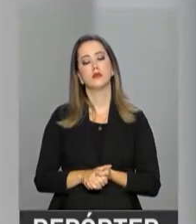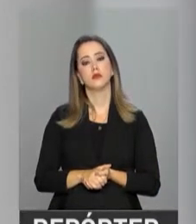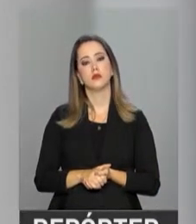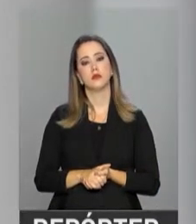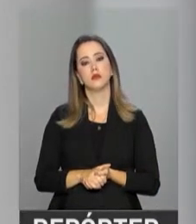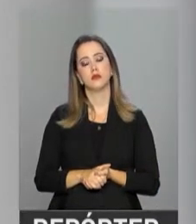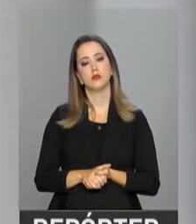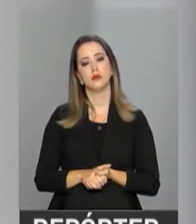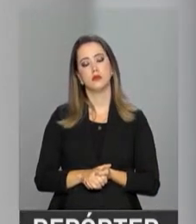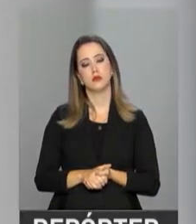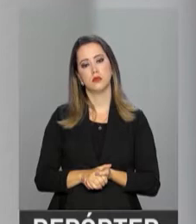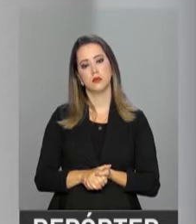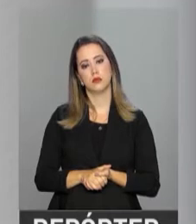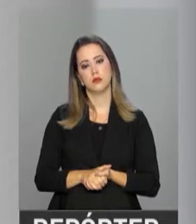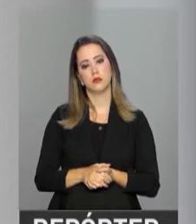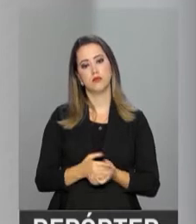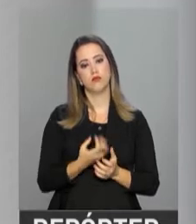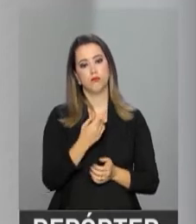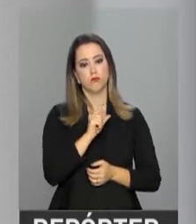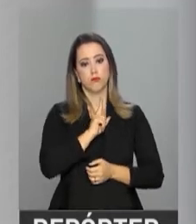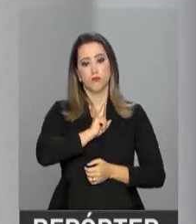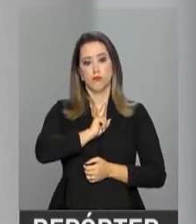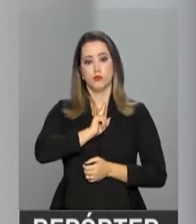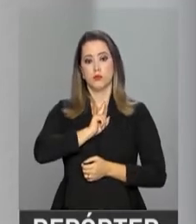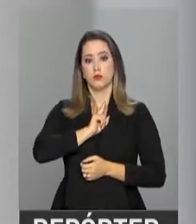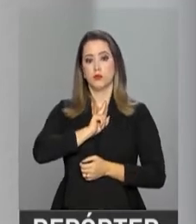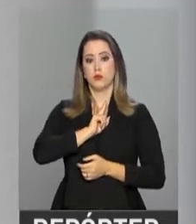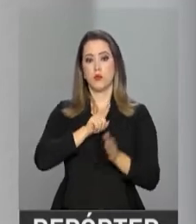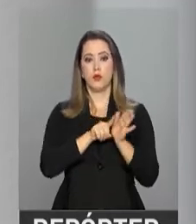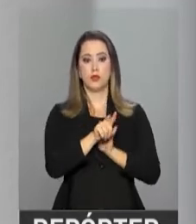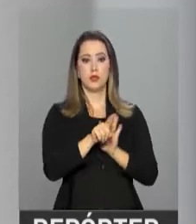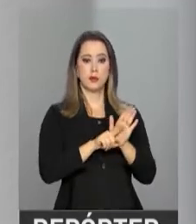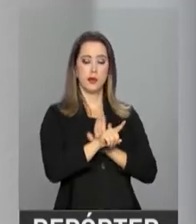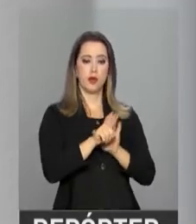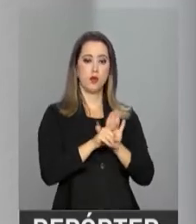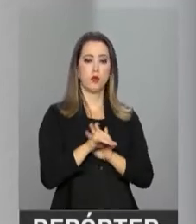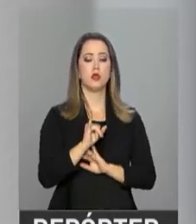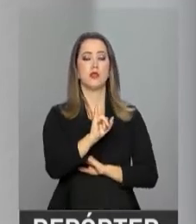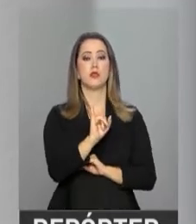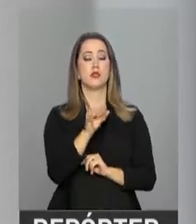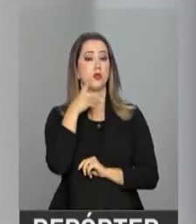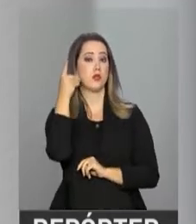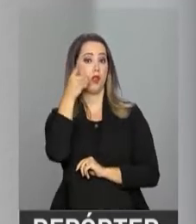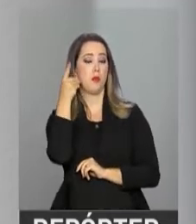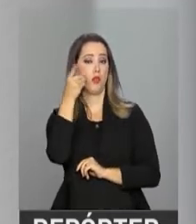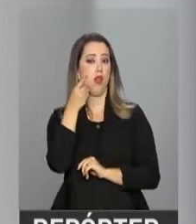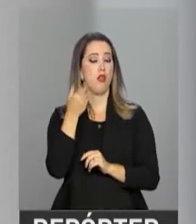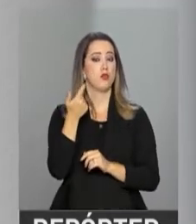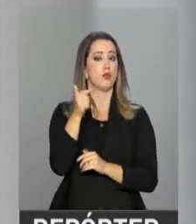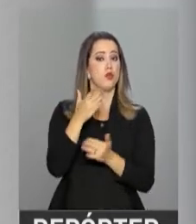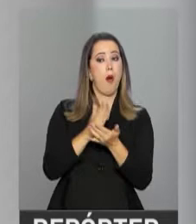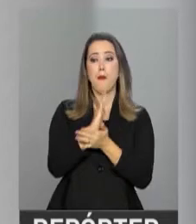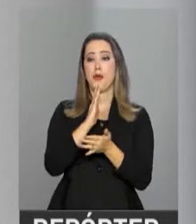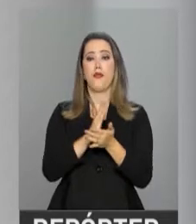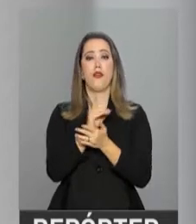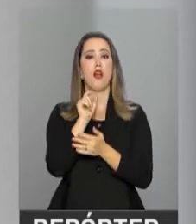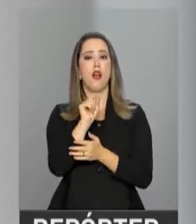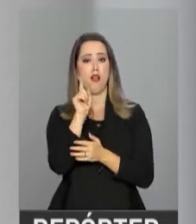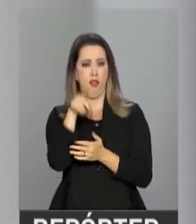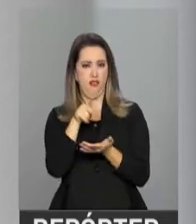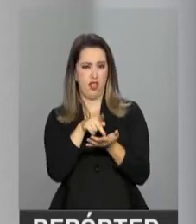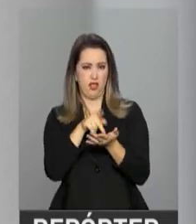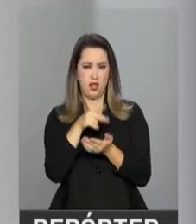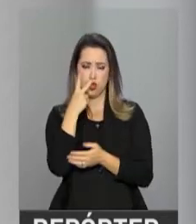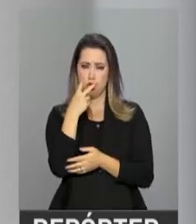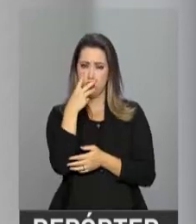se os deputados não aprovarem a reforma da previdência é verdade que daqui a